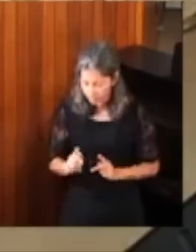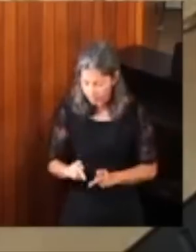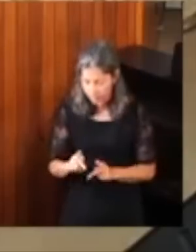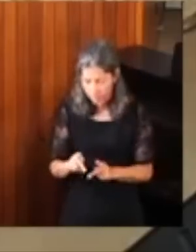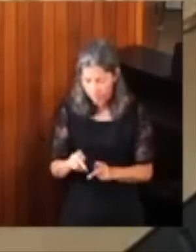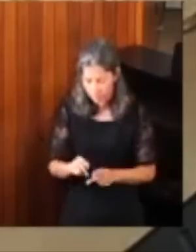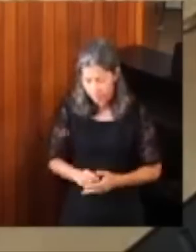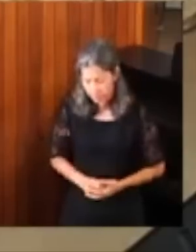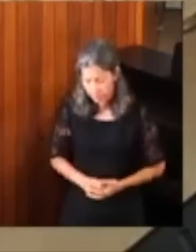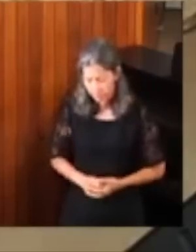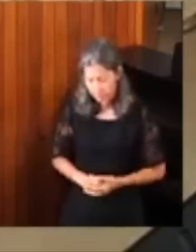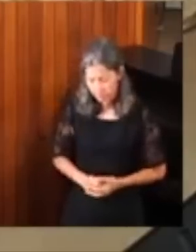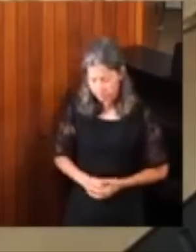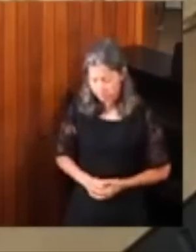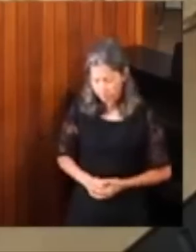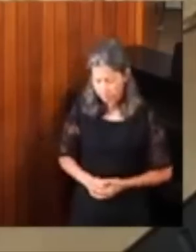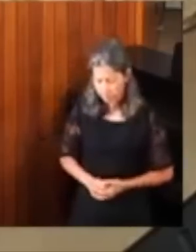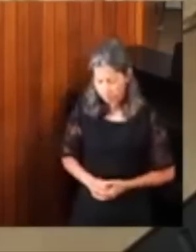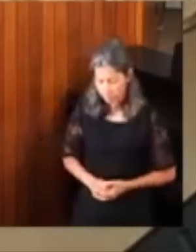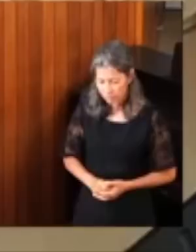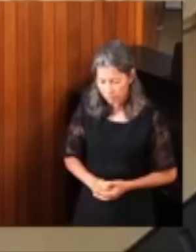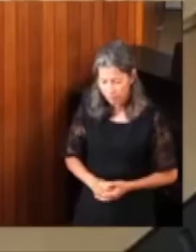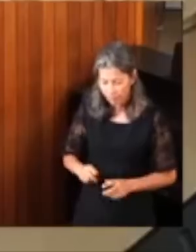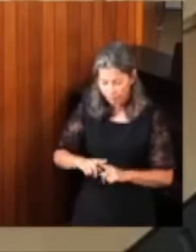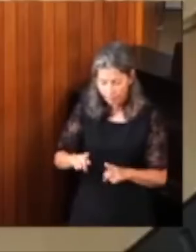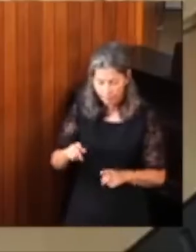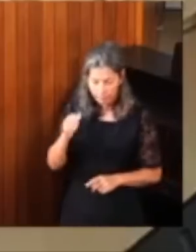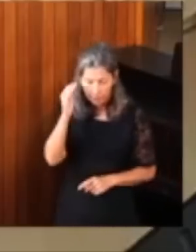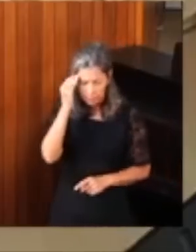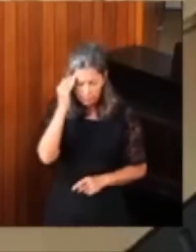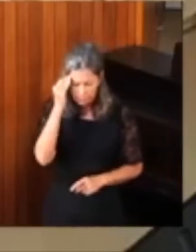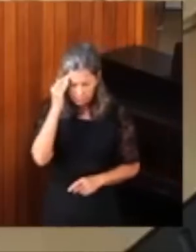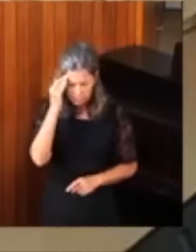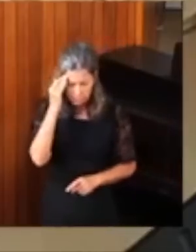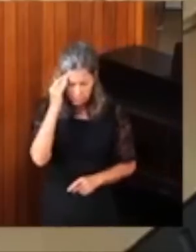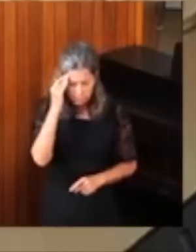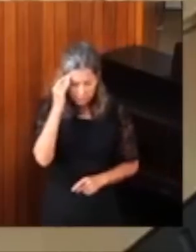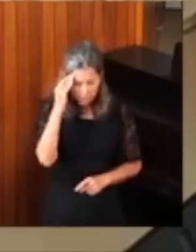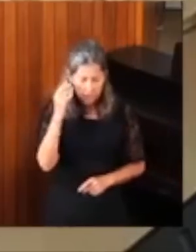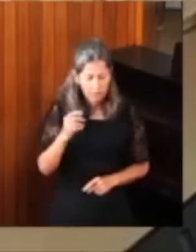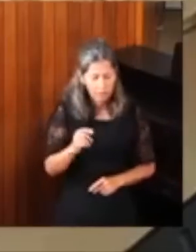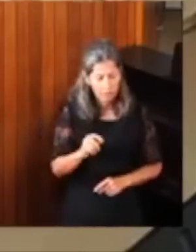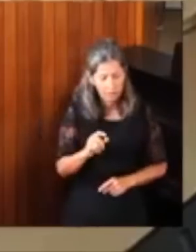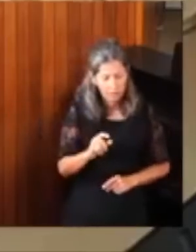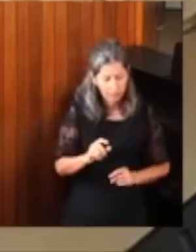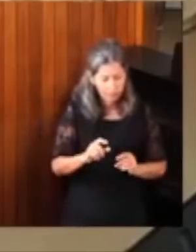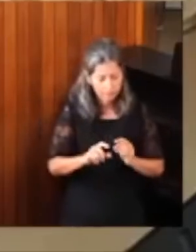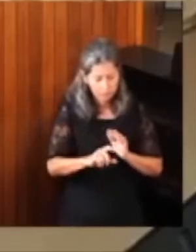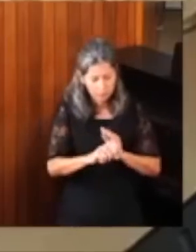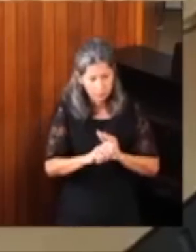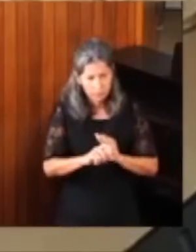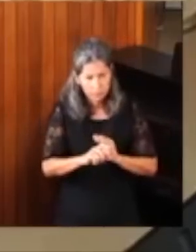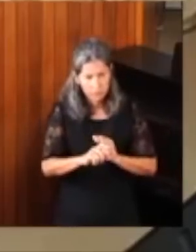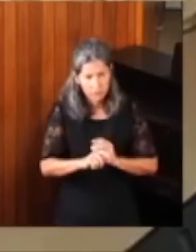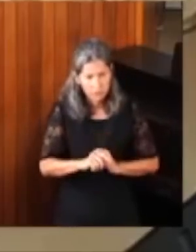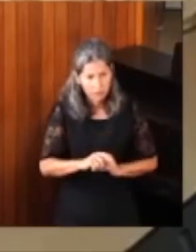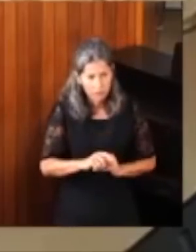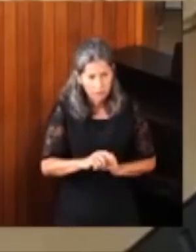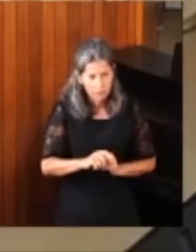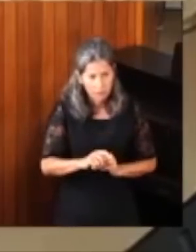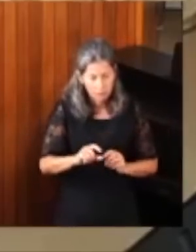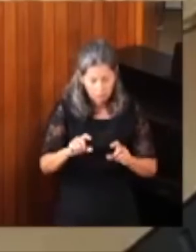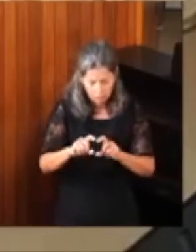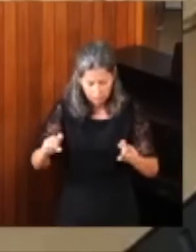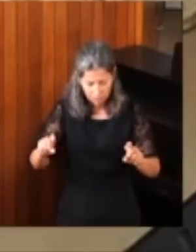Pena que eles não entenderam muito bem esse verso 11. Talvez até fosse diferente a experiência, se eles tivessem compreendido